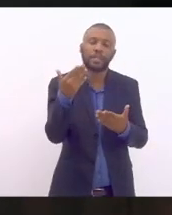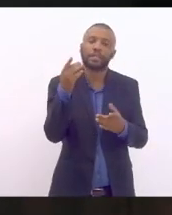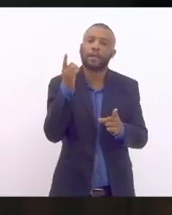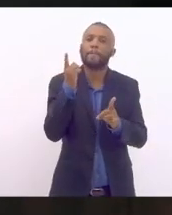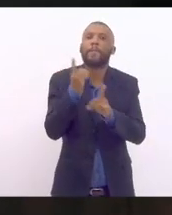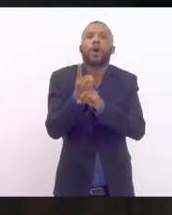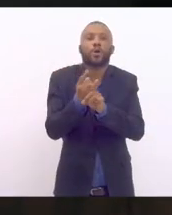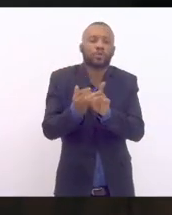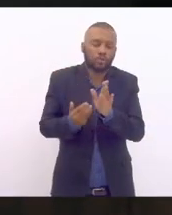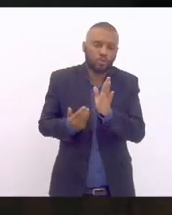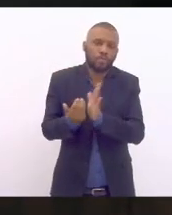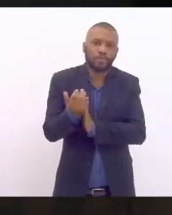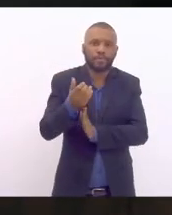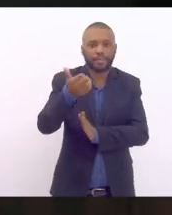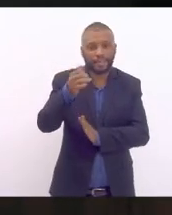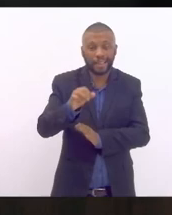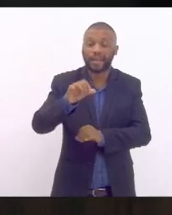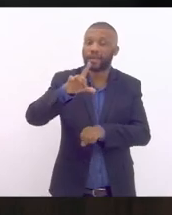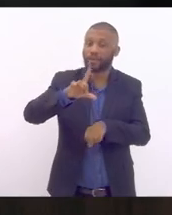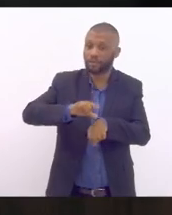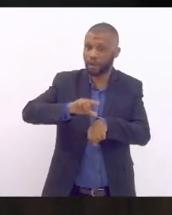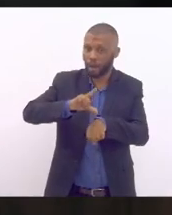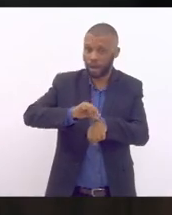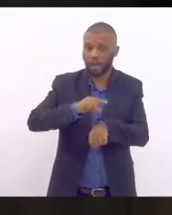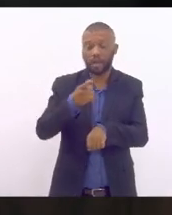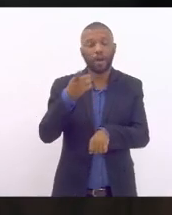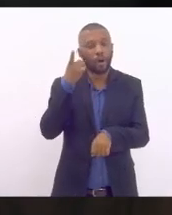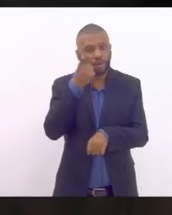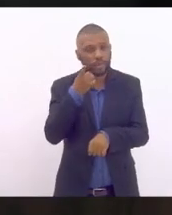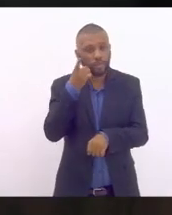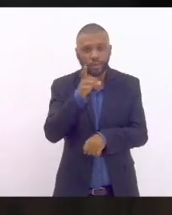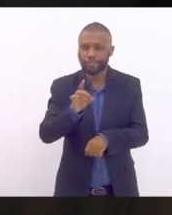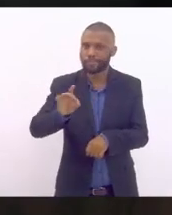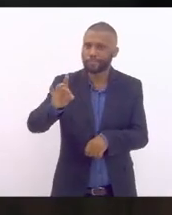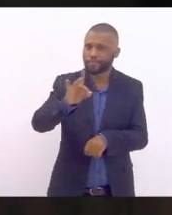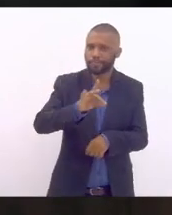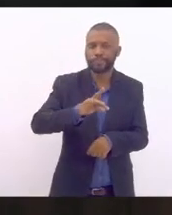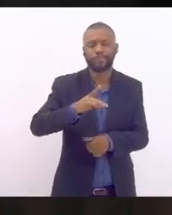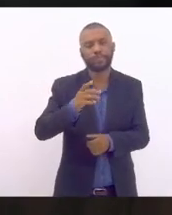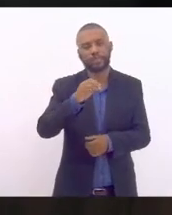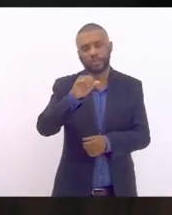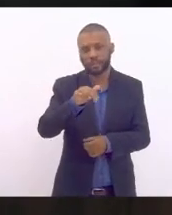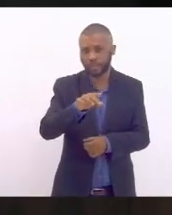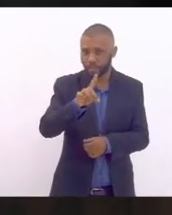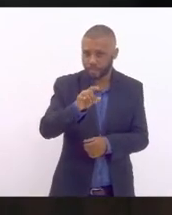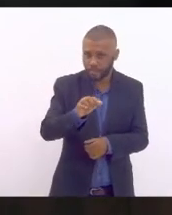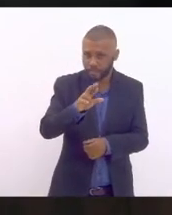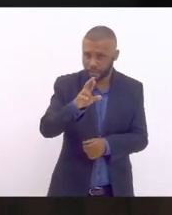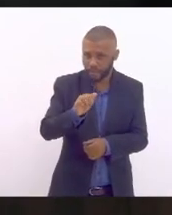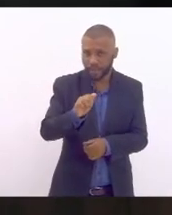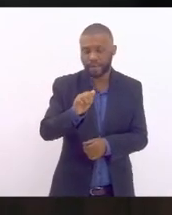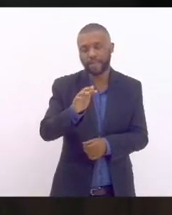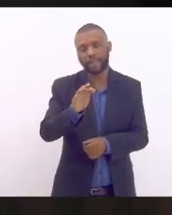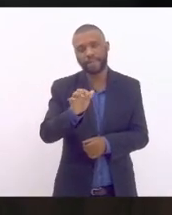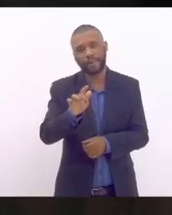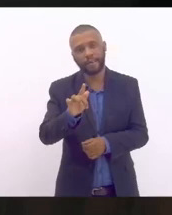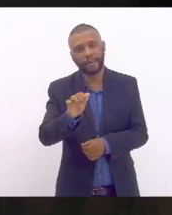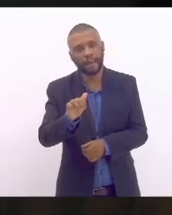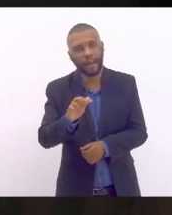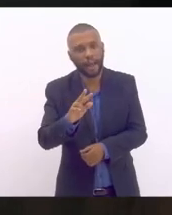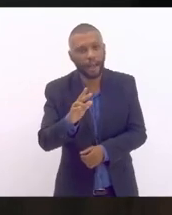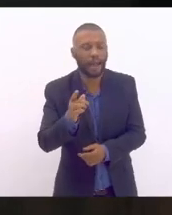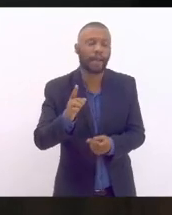encontro que começou as 10 horas é uns parlamentares que passaram aqui Jandira feghali Renan Ferreirinha Martha Rocha